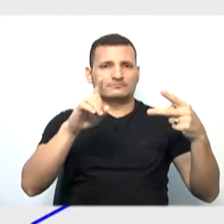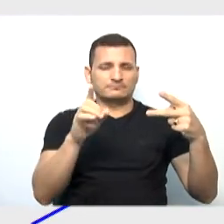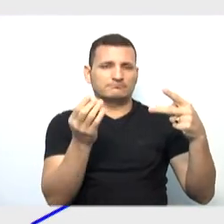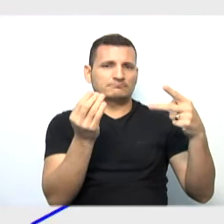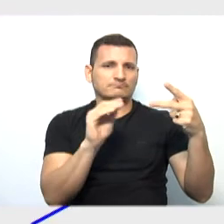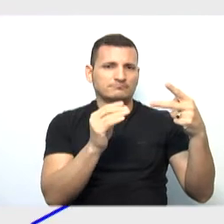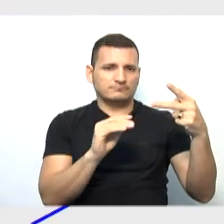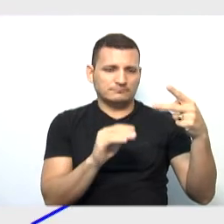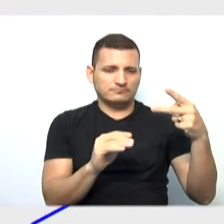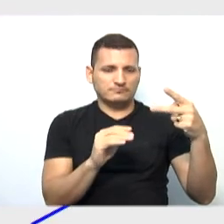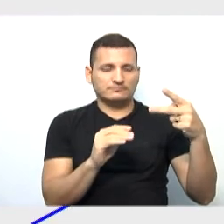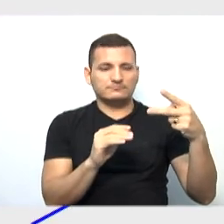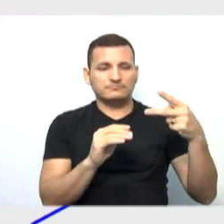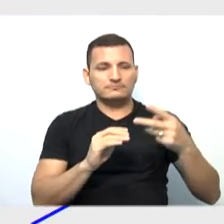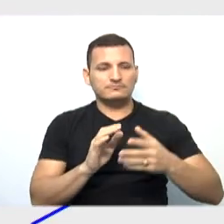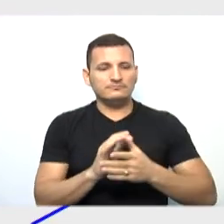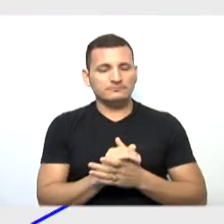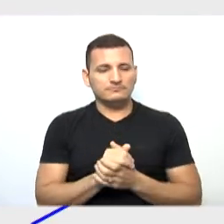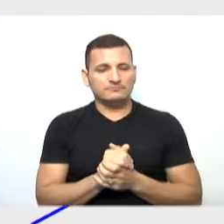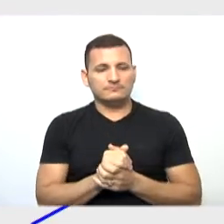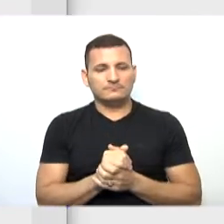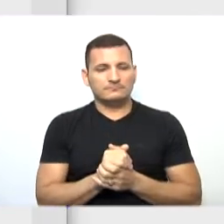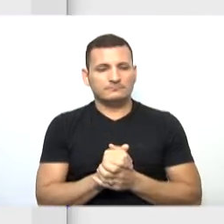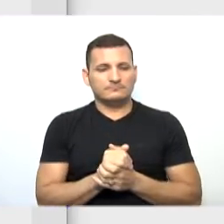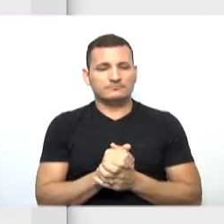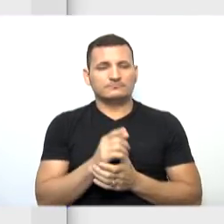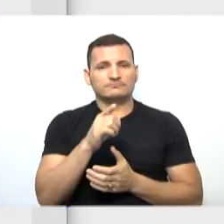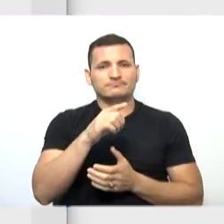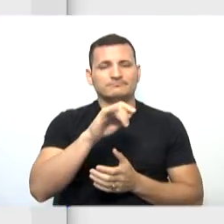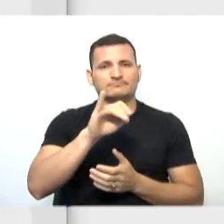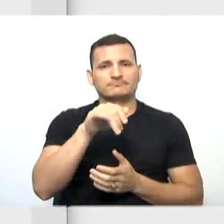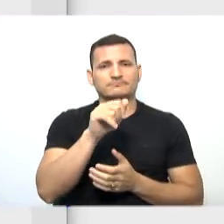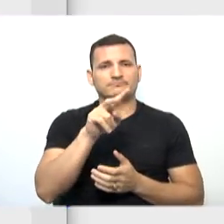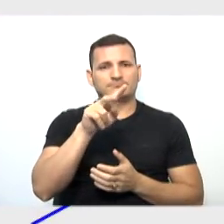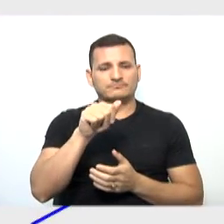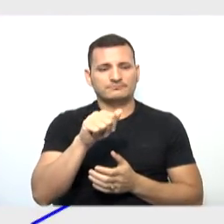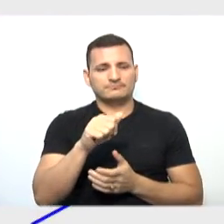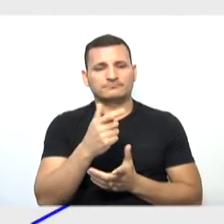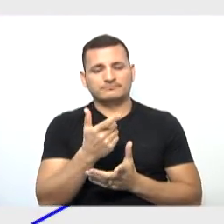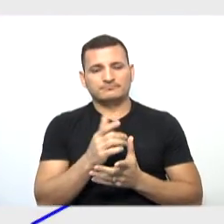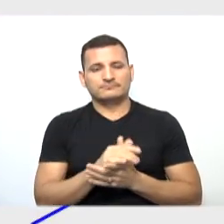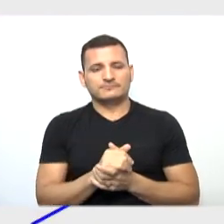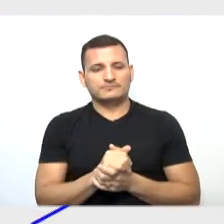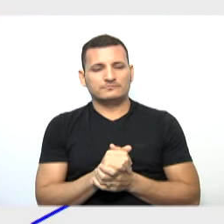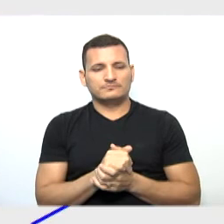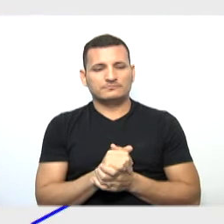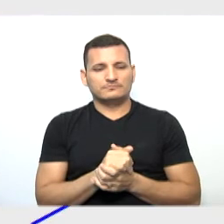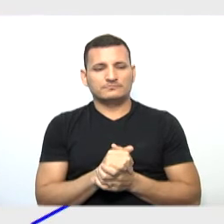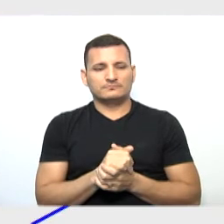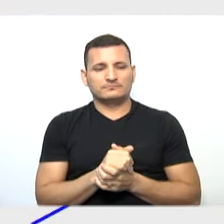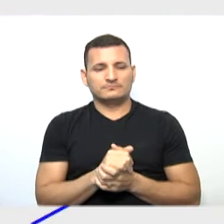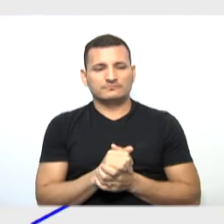criar aqui, ó, como ele é JavaScript, então, script,